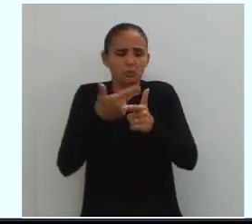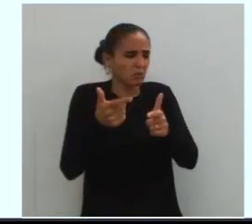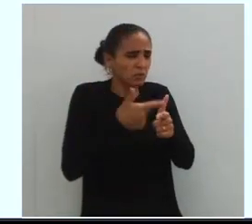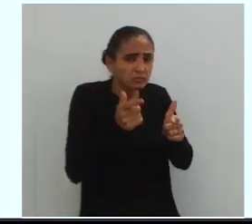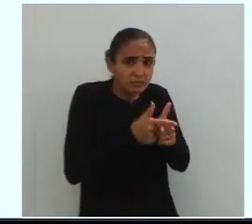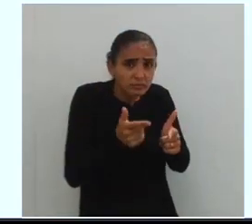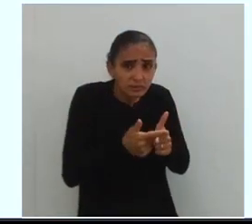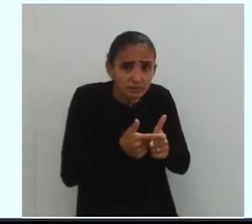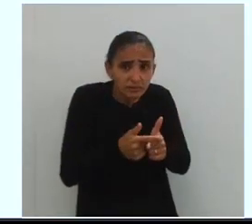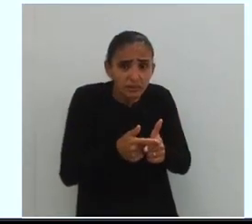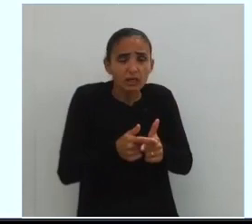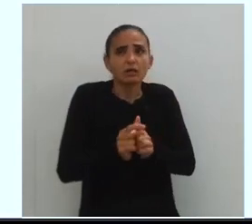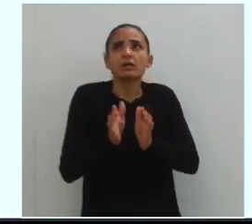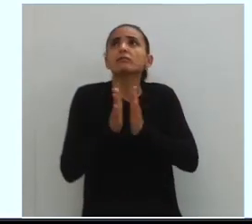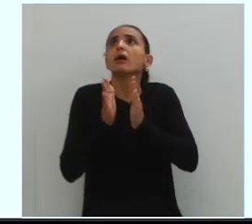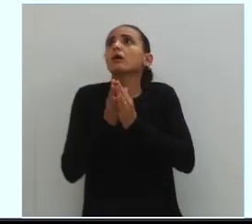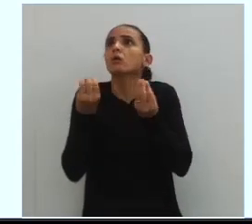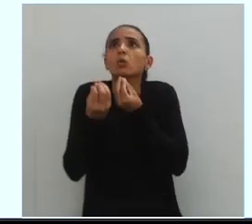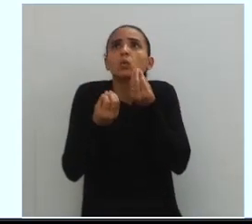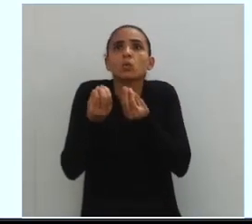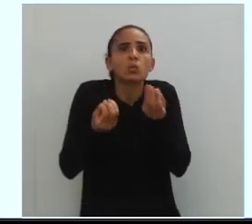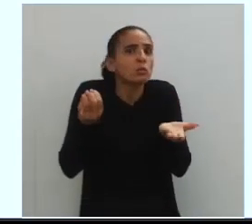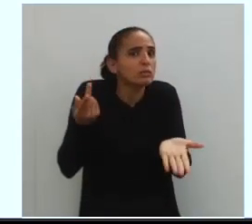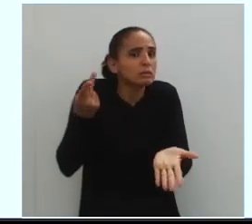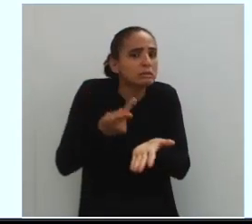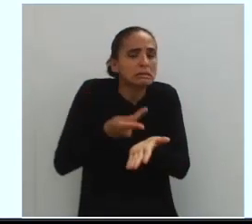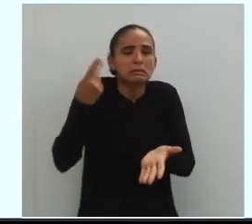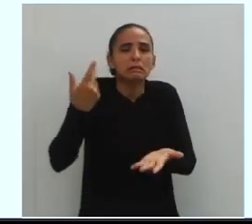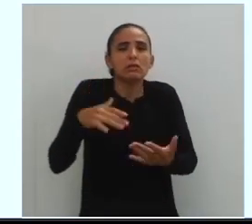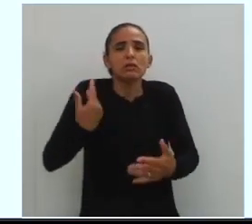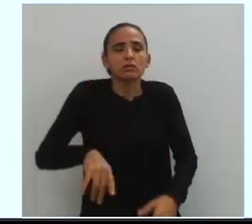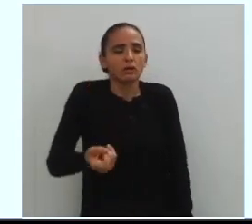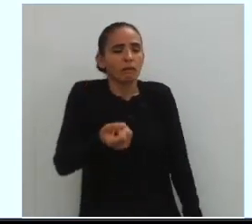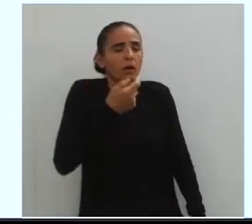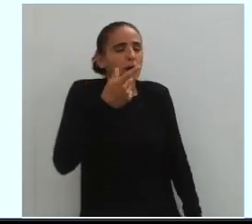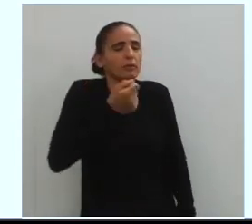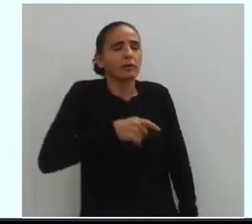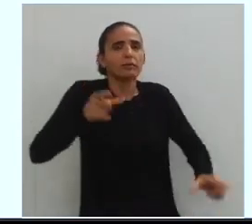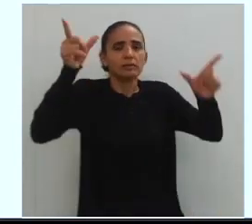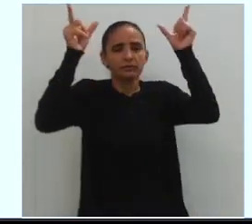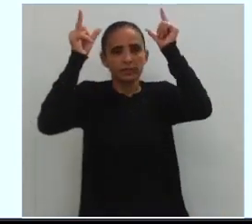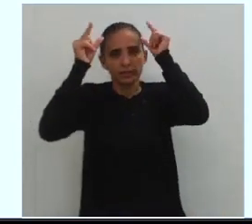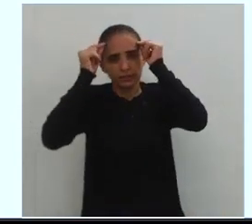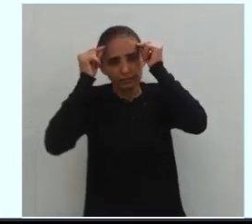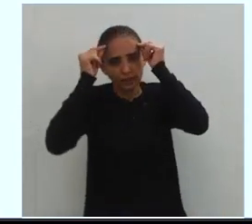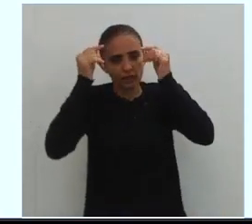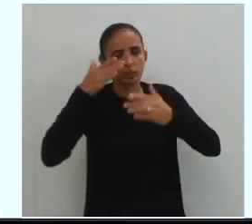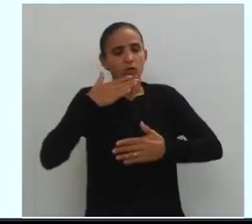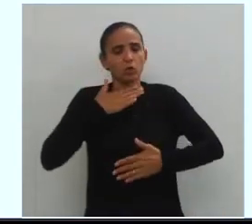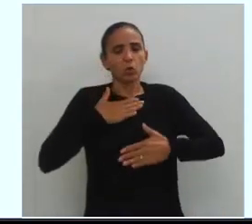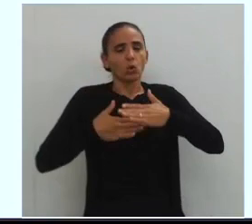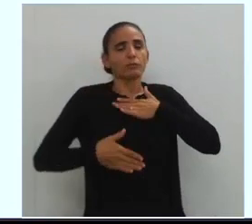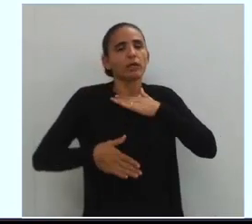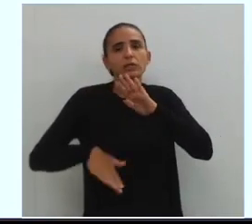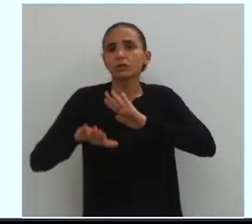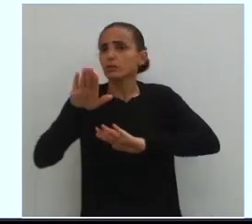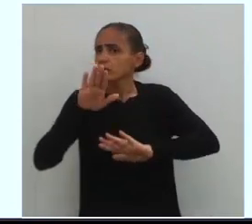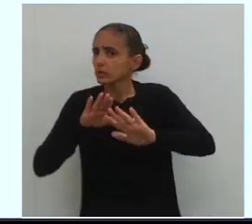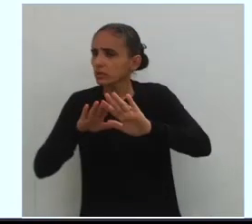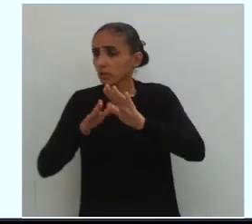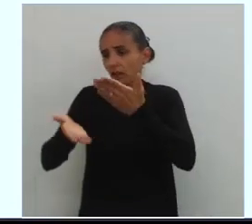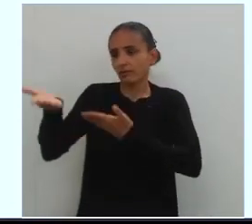dos problemas na droga. Então, você não pode buscar a droga como fuga, né, de seus